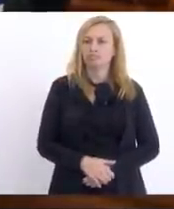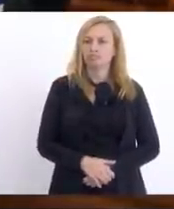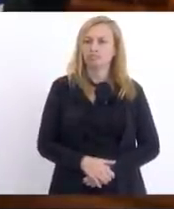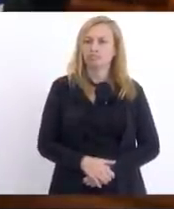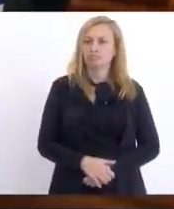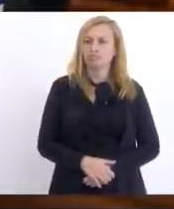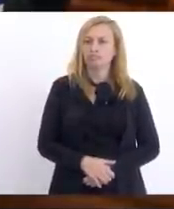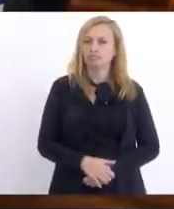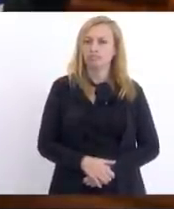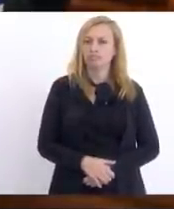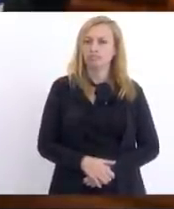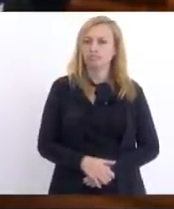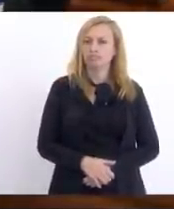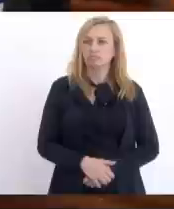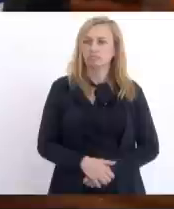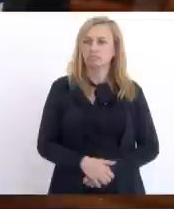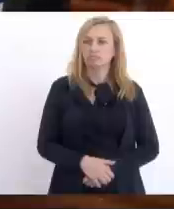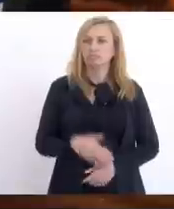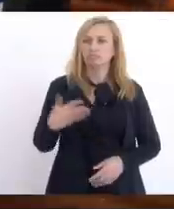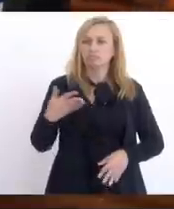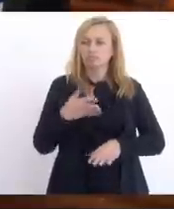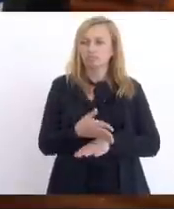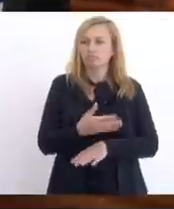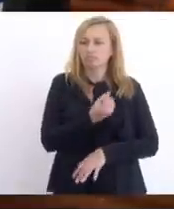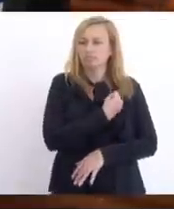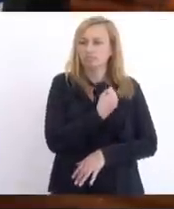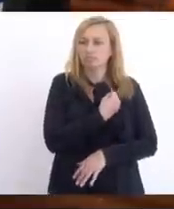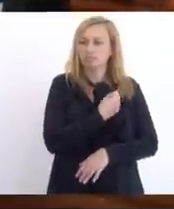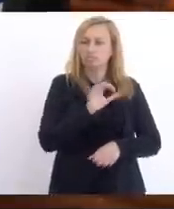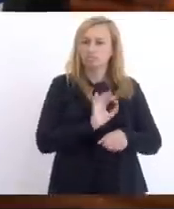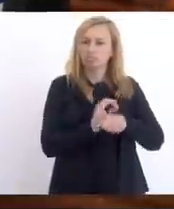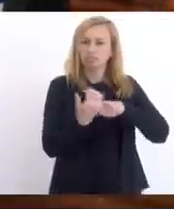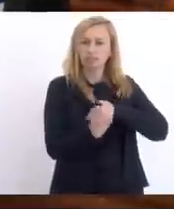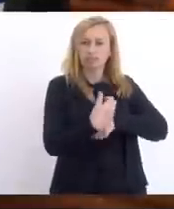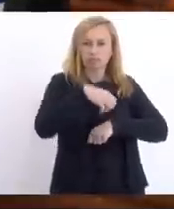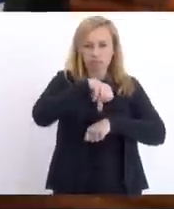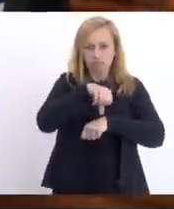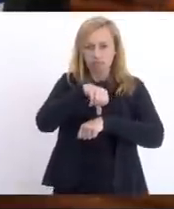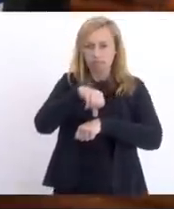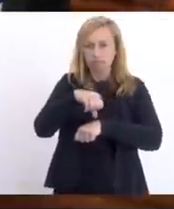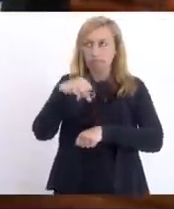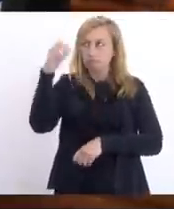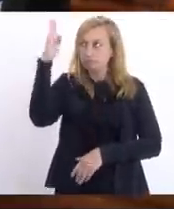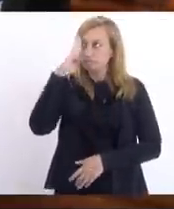entrar nos dados da Covid-19. No Brasil,